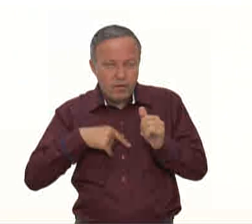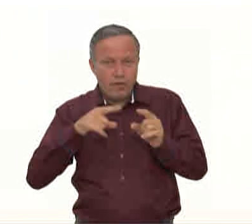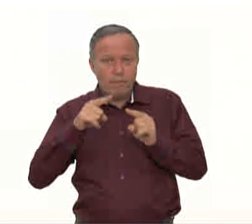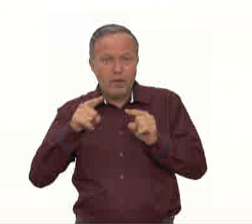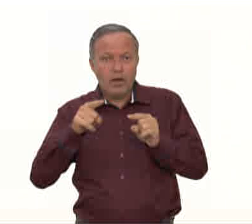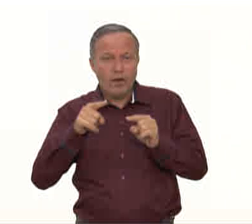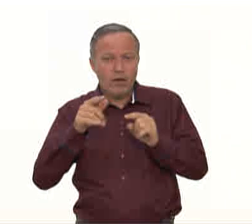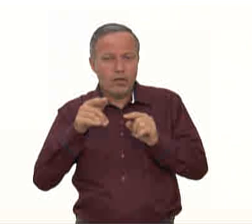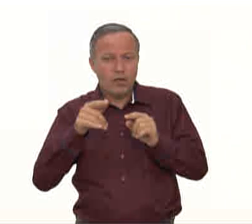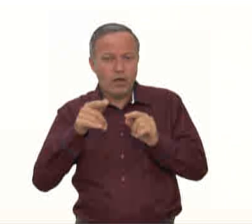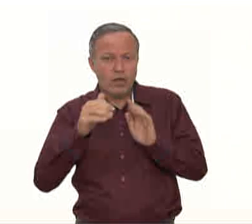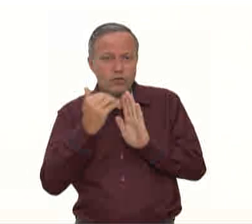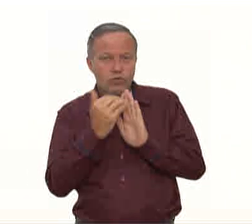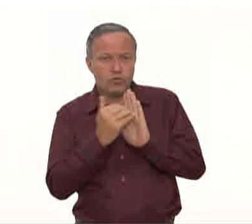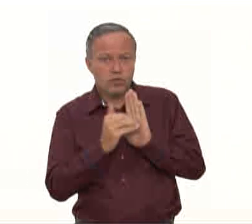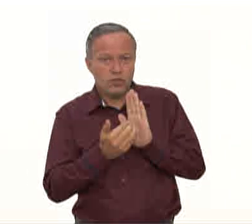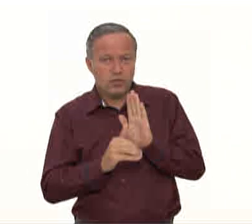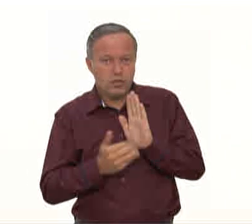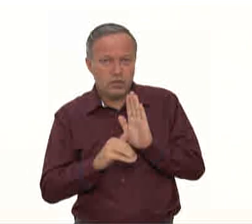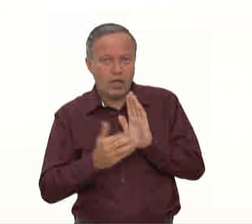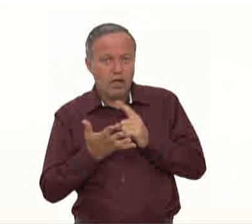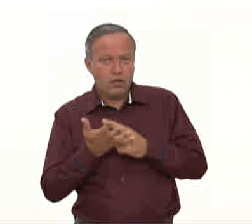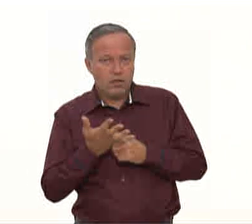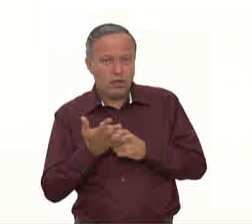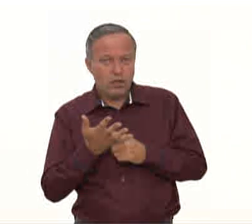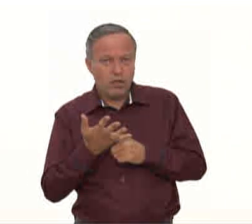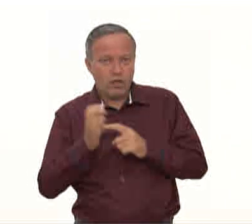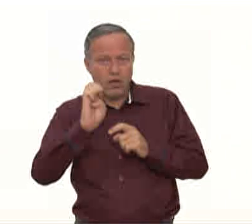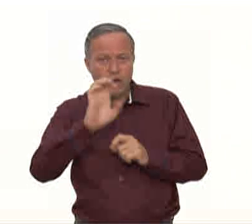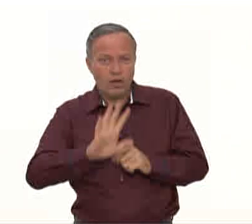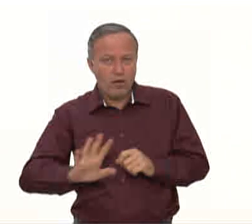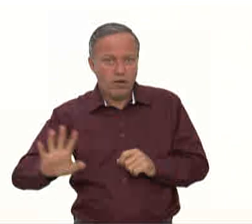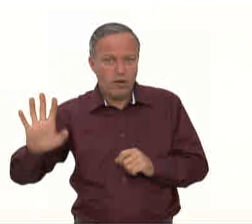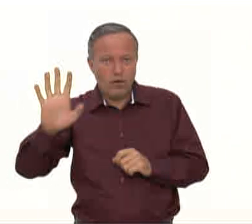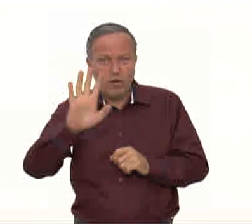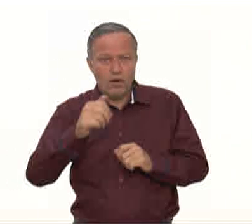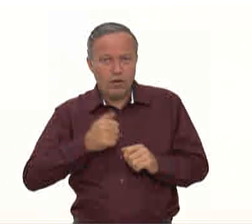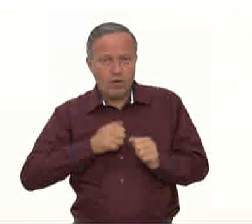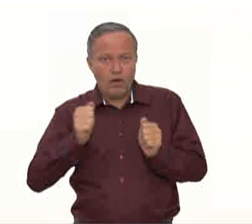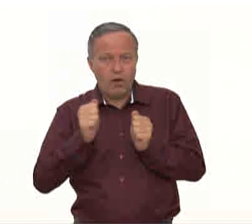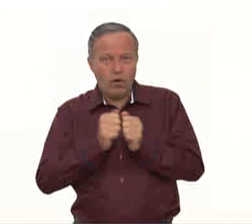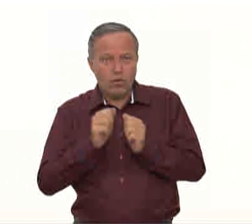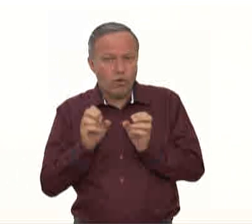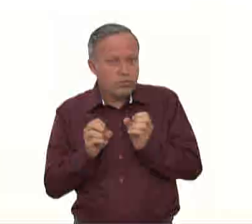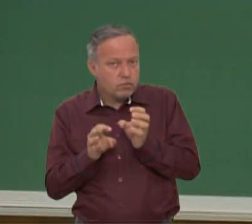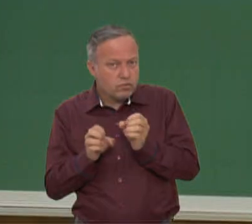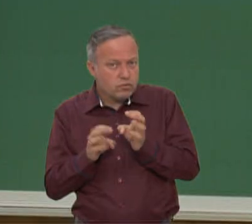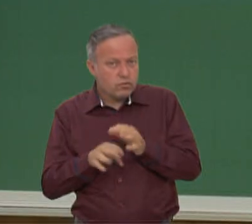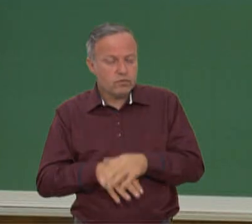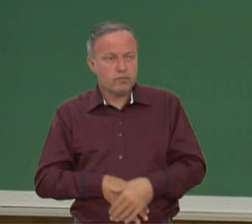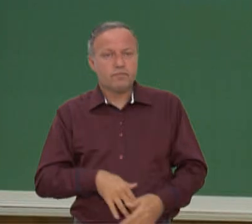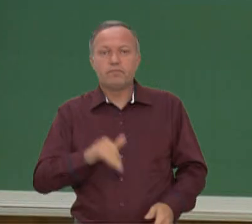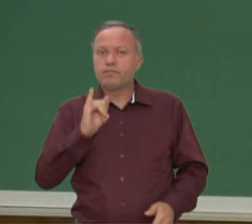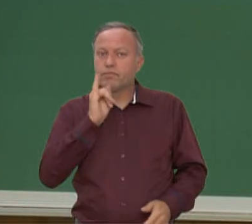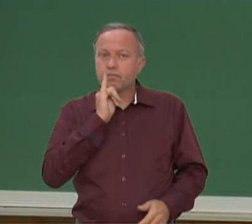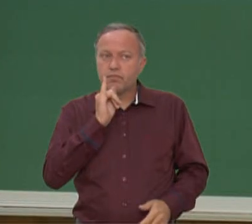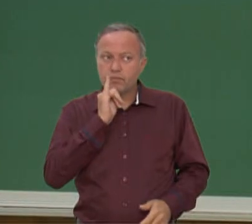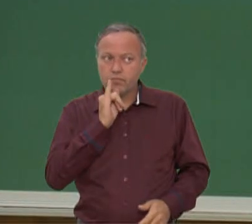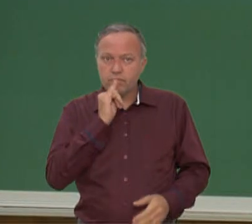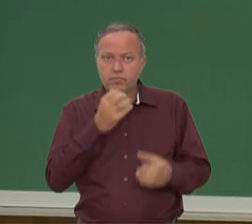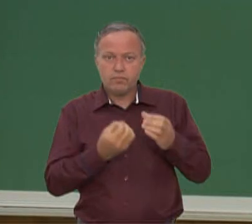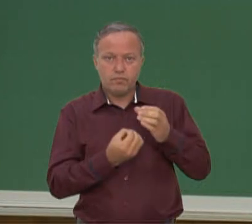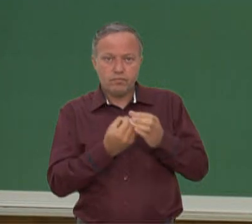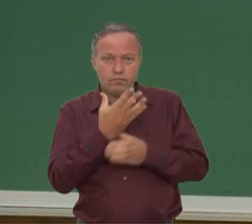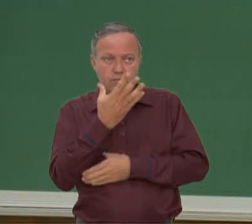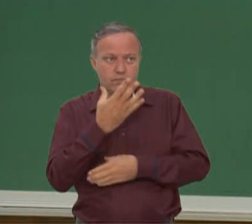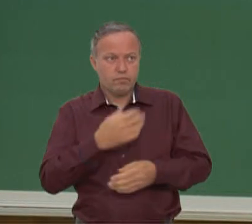principais aspectos das relações entre os estados a um grau de disciplina e equidade. Então, um exemplo, né, é a criação